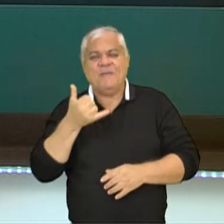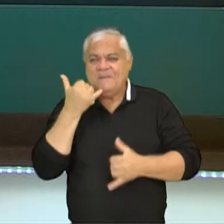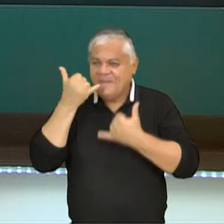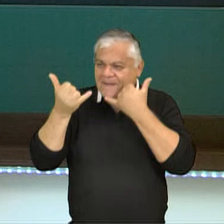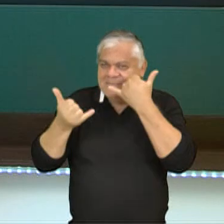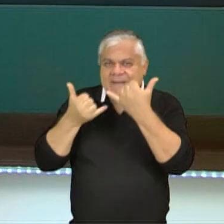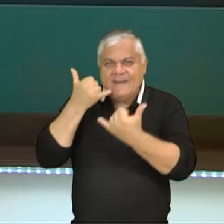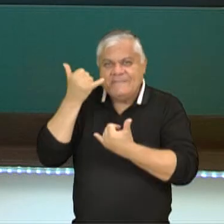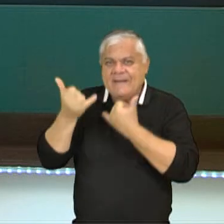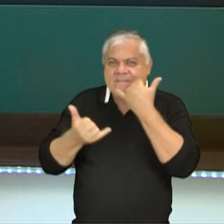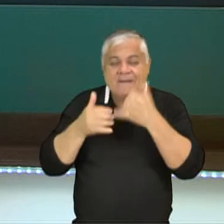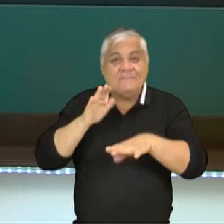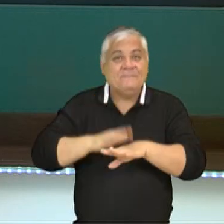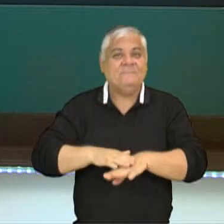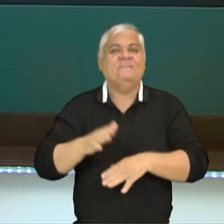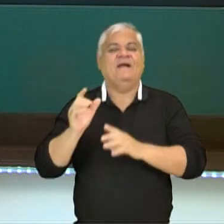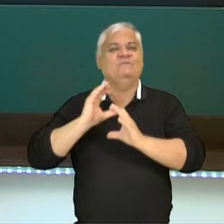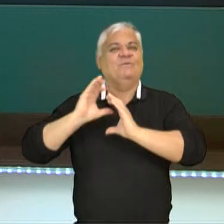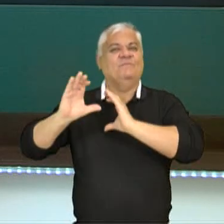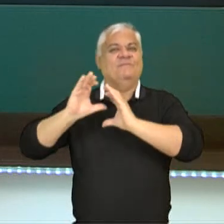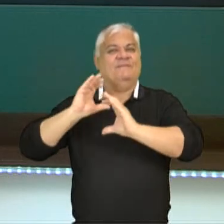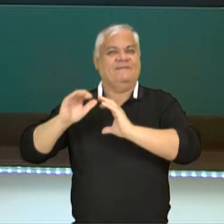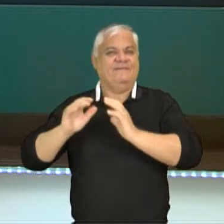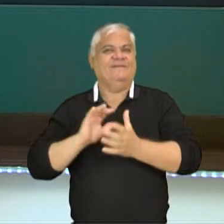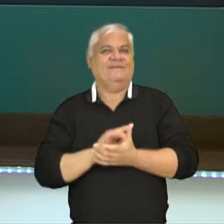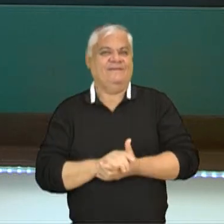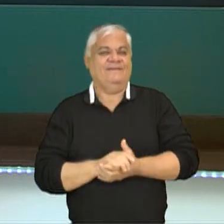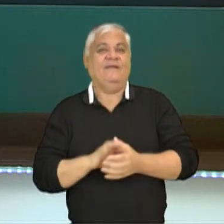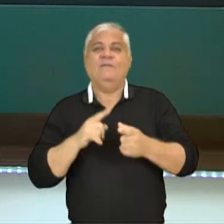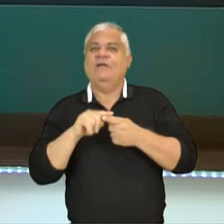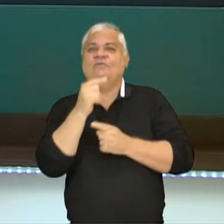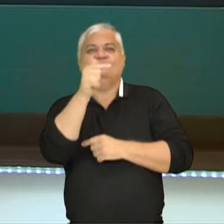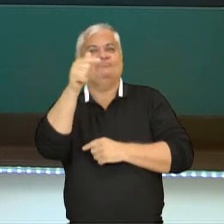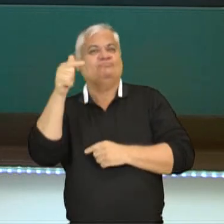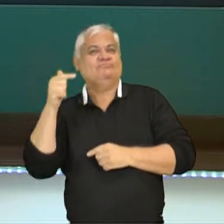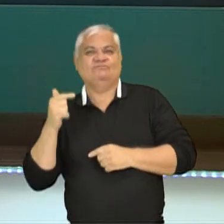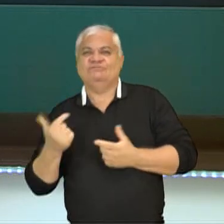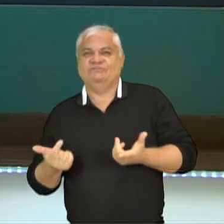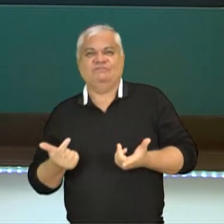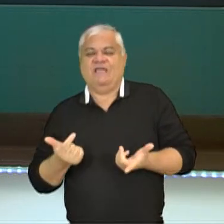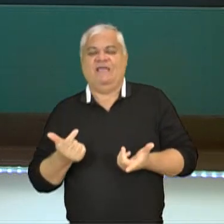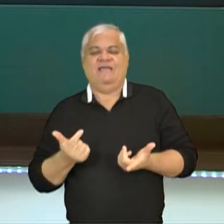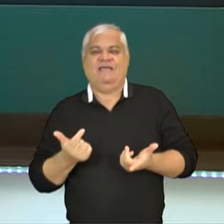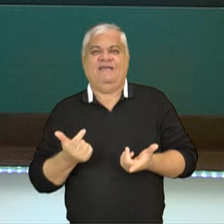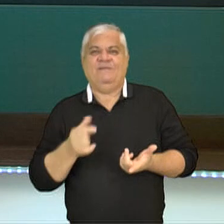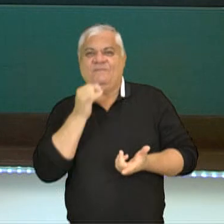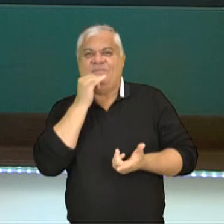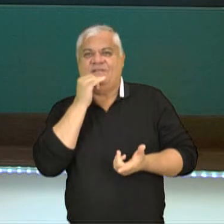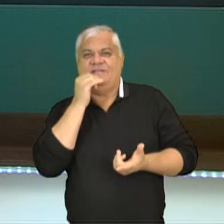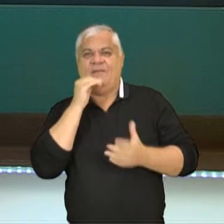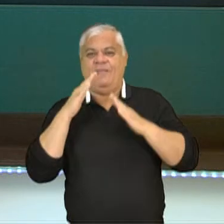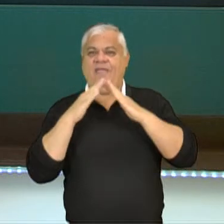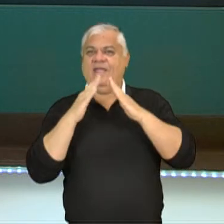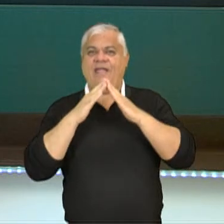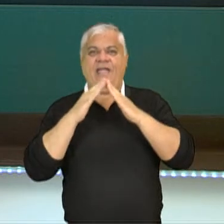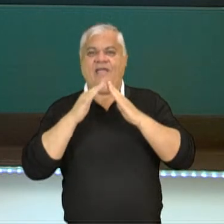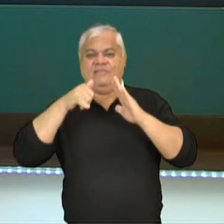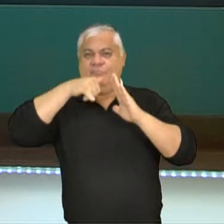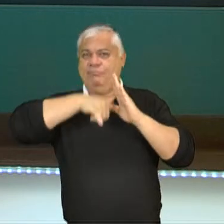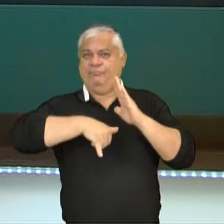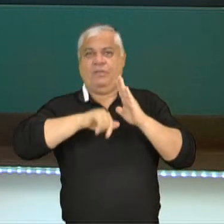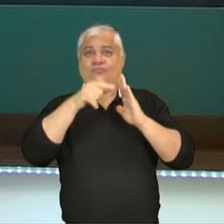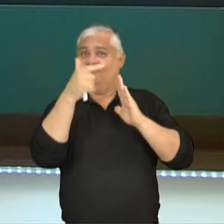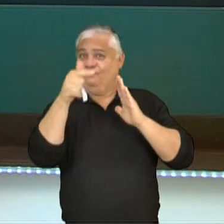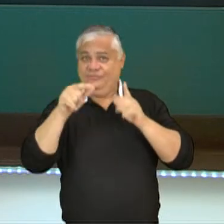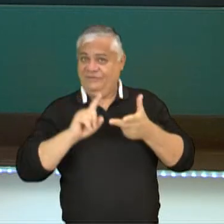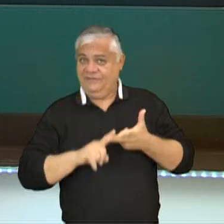pelas pessoas para poderem se comunicar, né? Porque não tínhamos telefones residenciais, né?